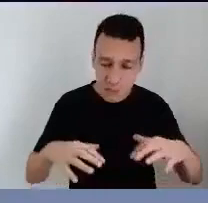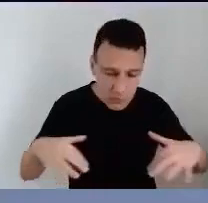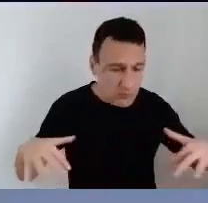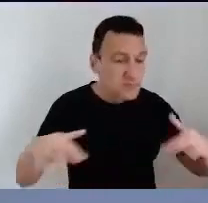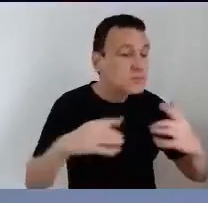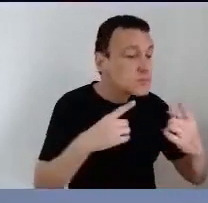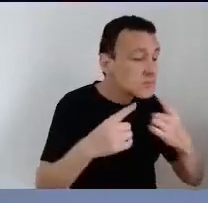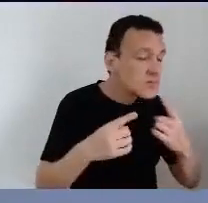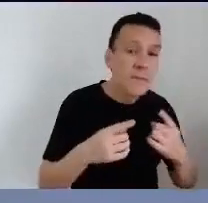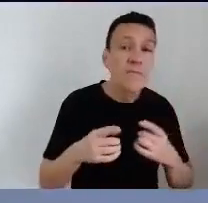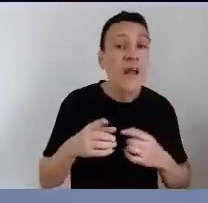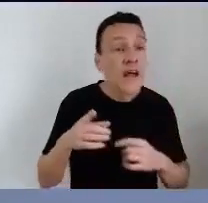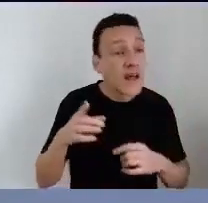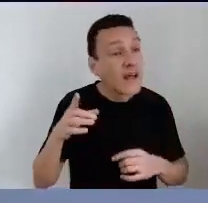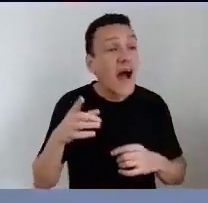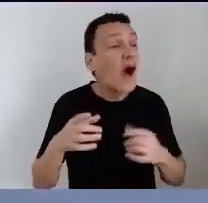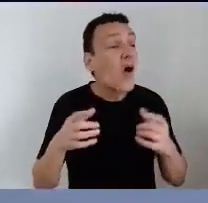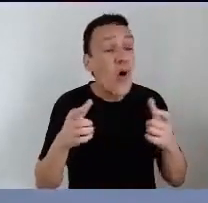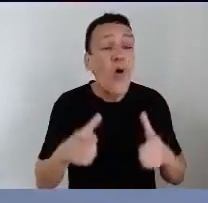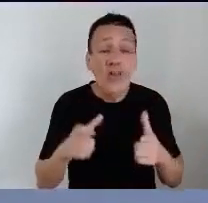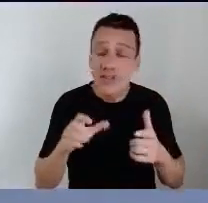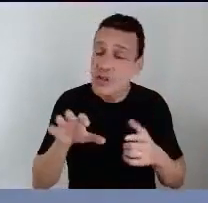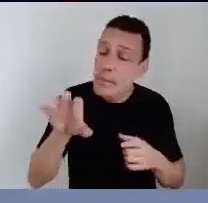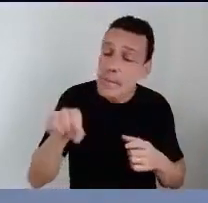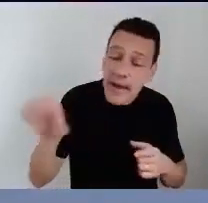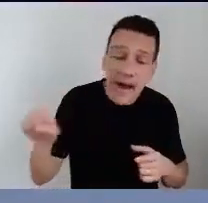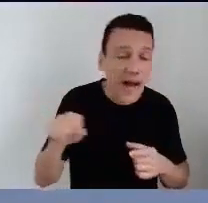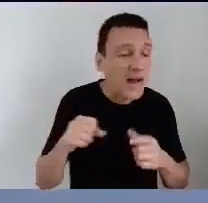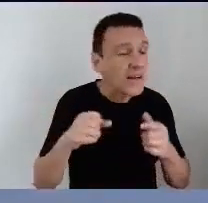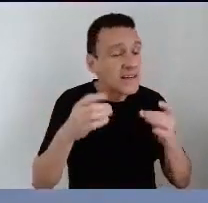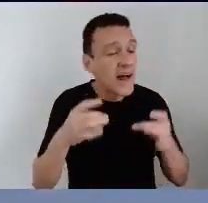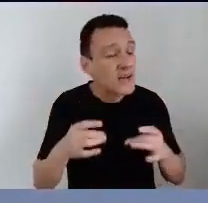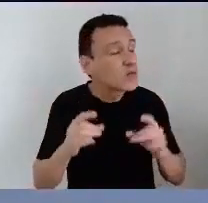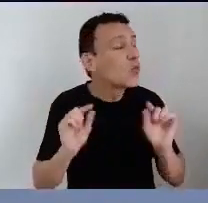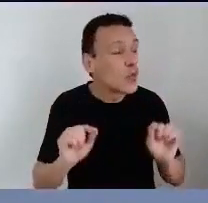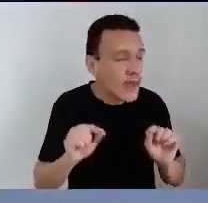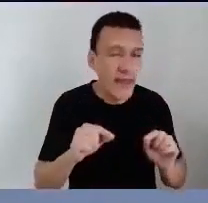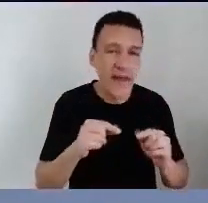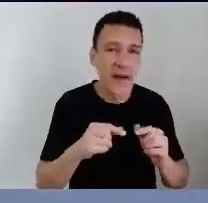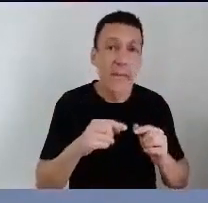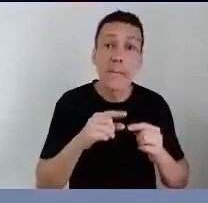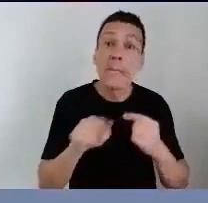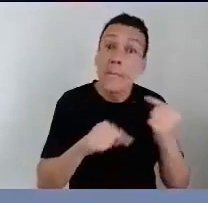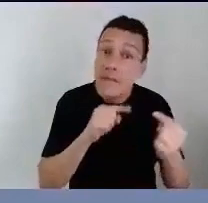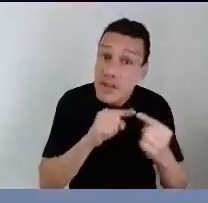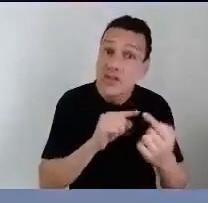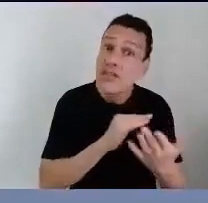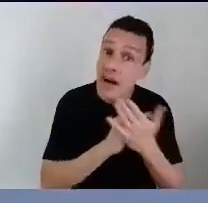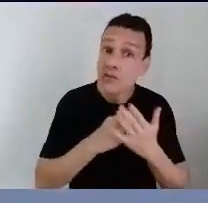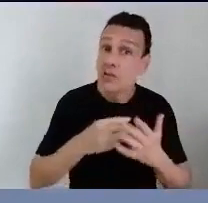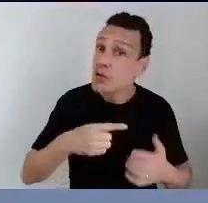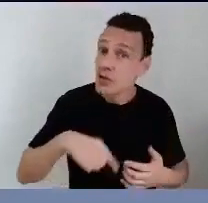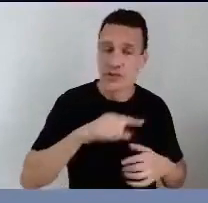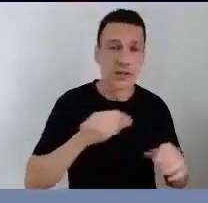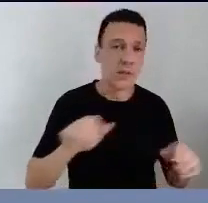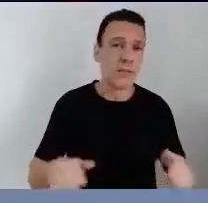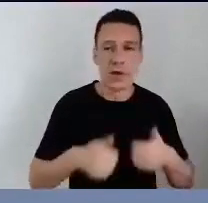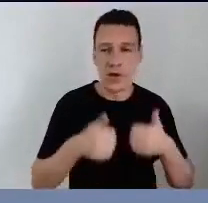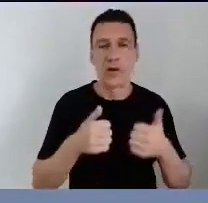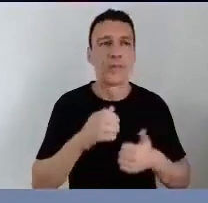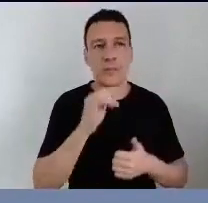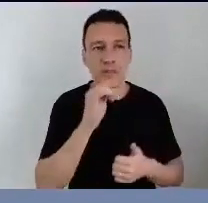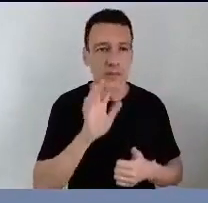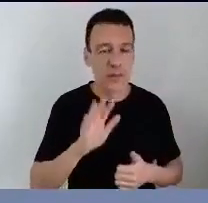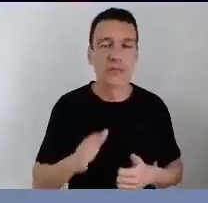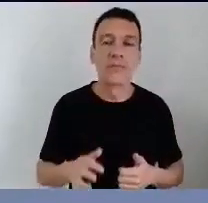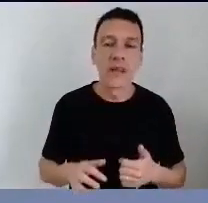interessante extrair dados, só que dados com propósito. Então, por exemplo, você quer entender se as pessoas estão...